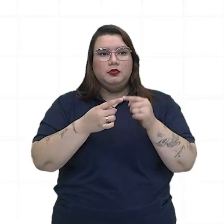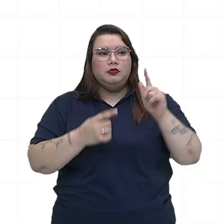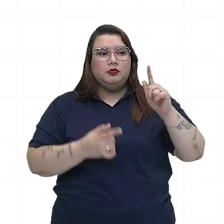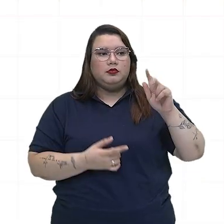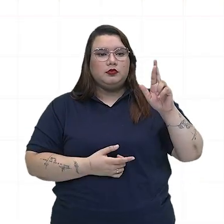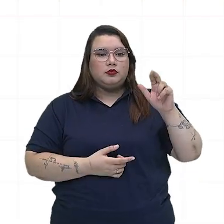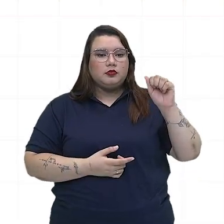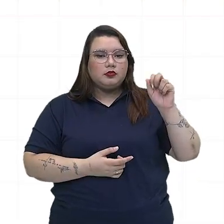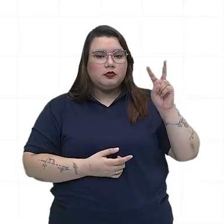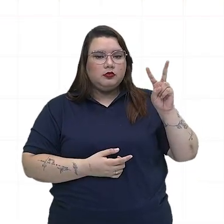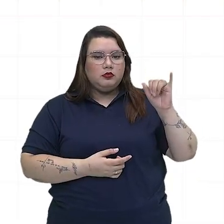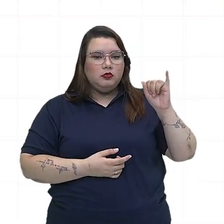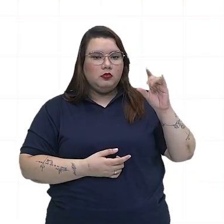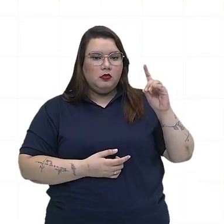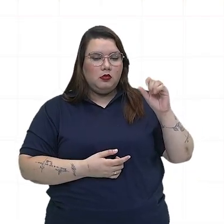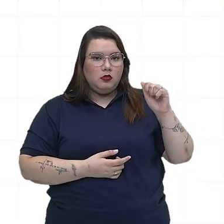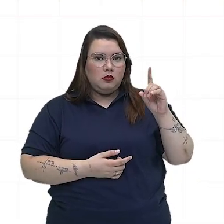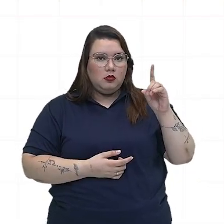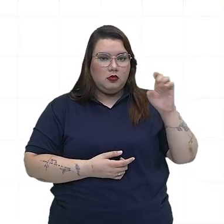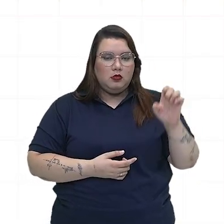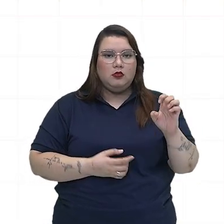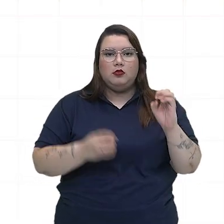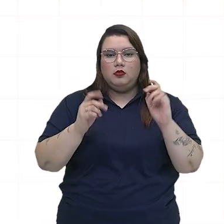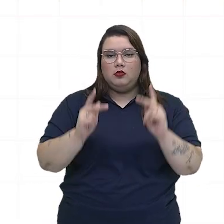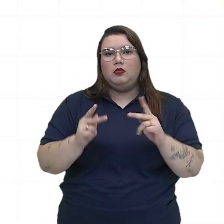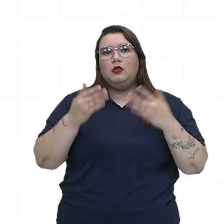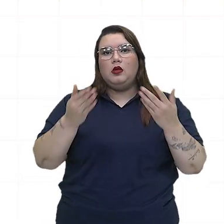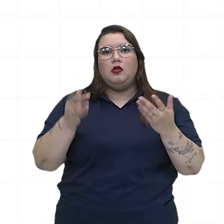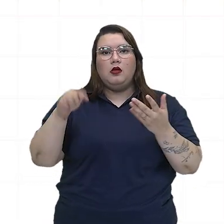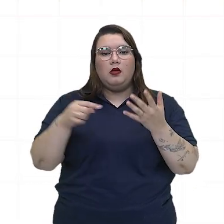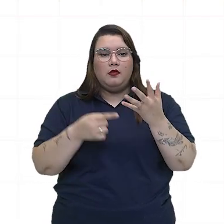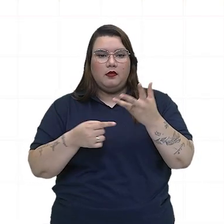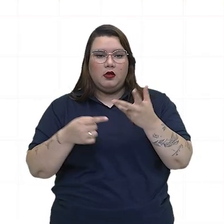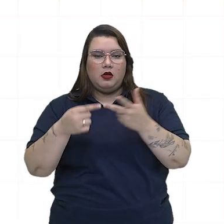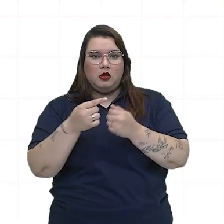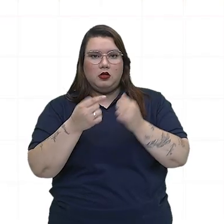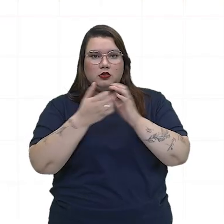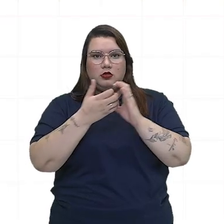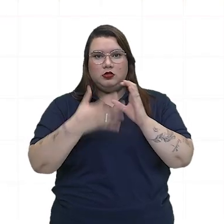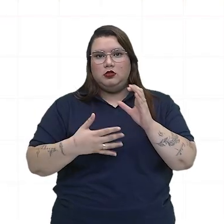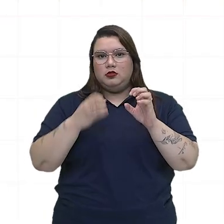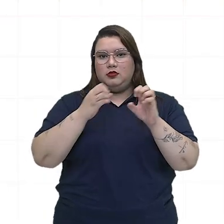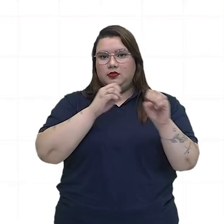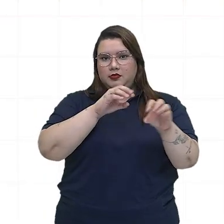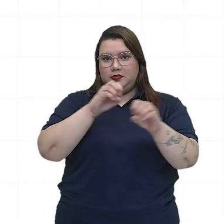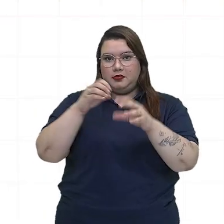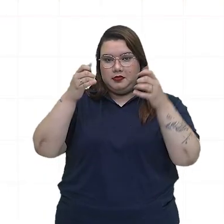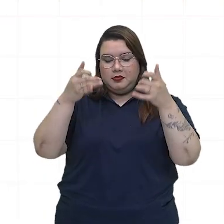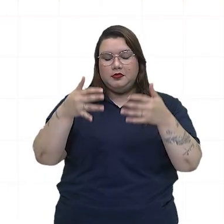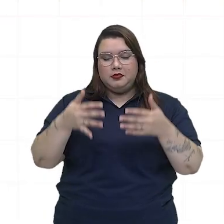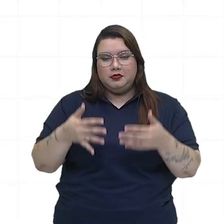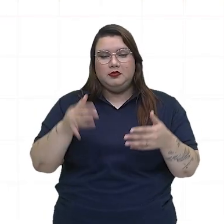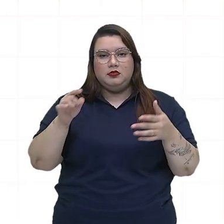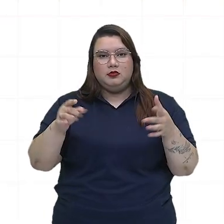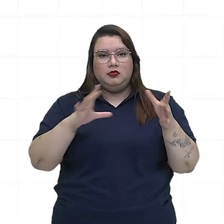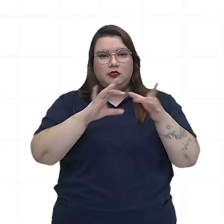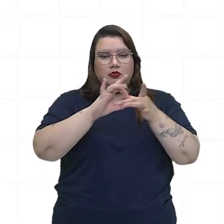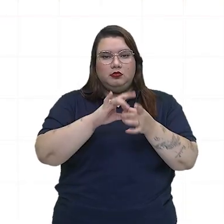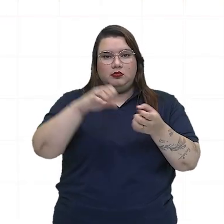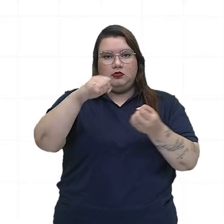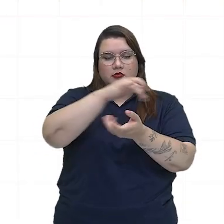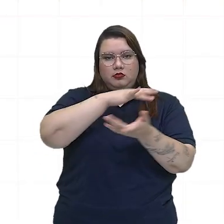elas são esse aglomerado, né, de corpos celestes aí que estão unidos